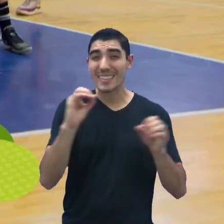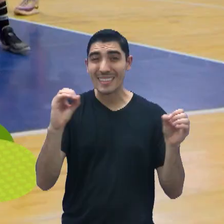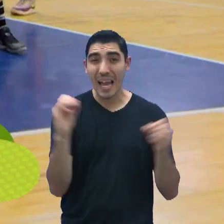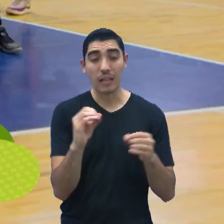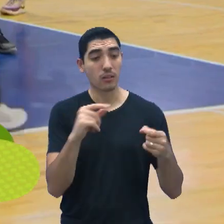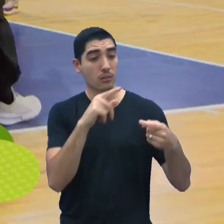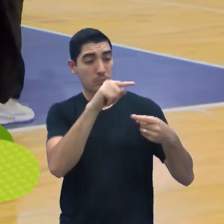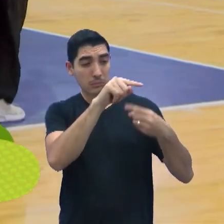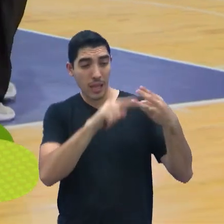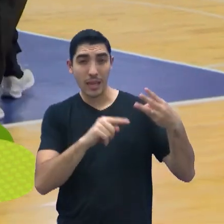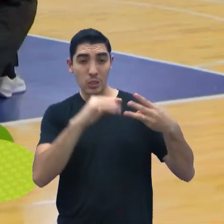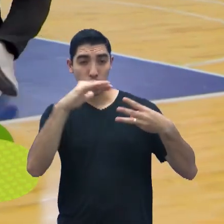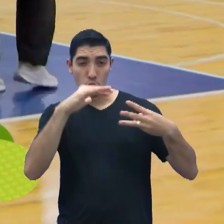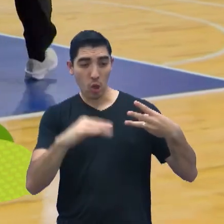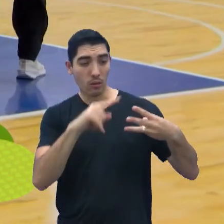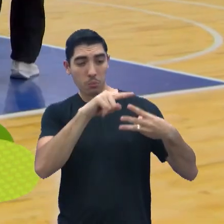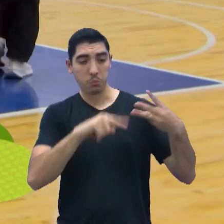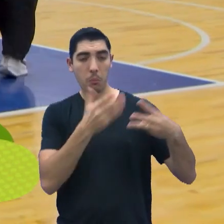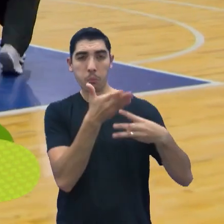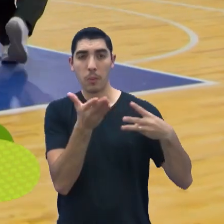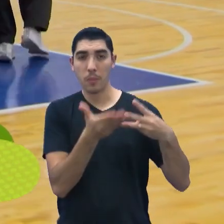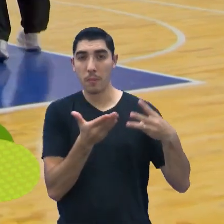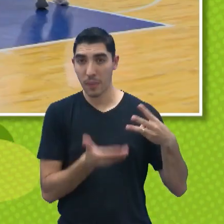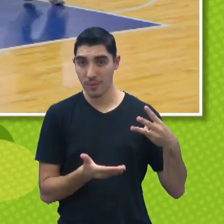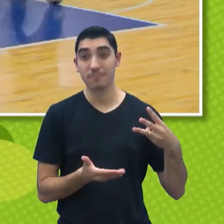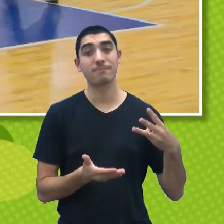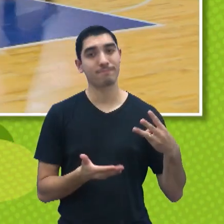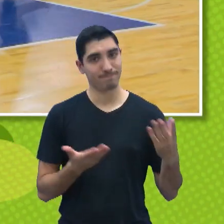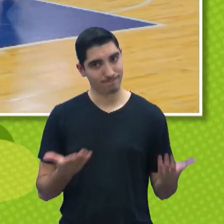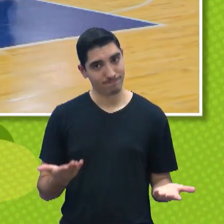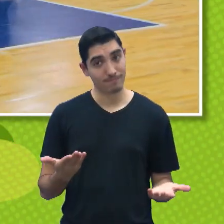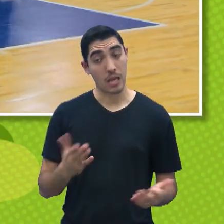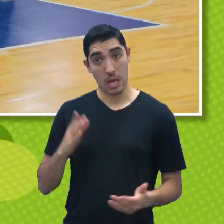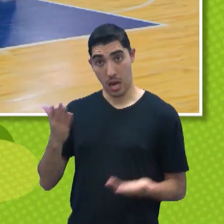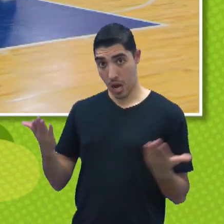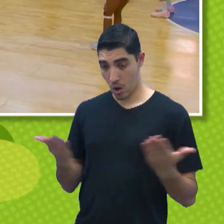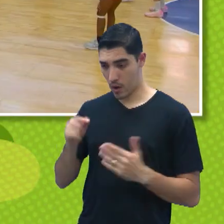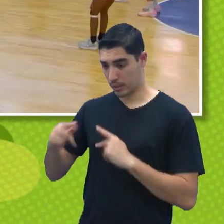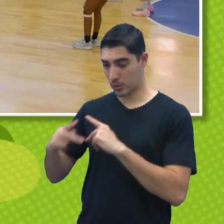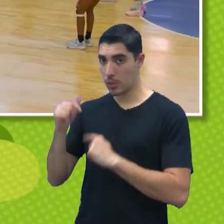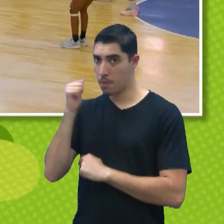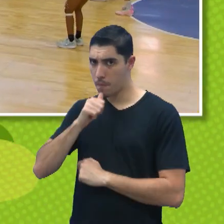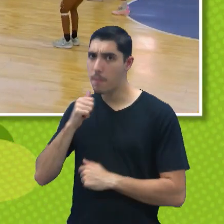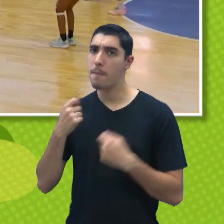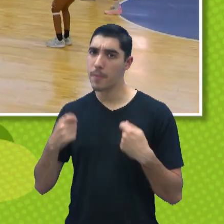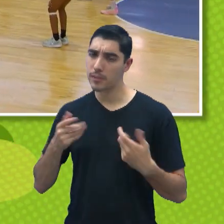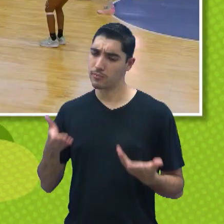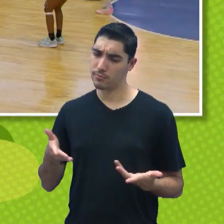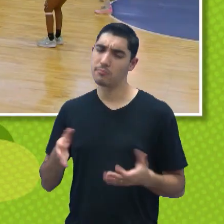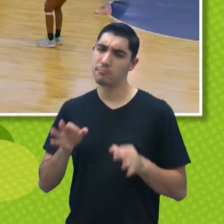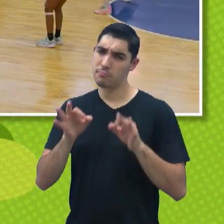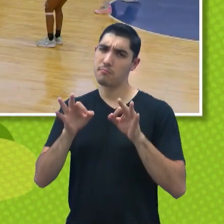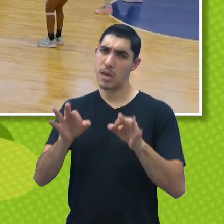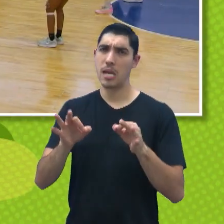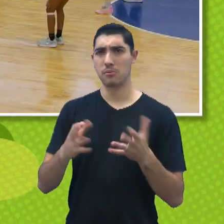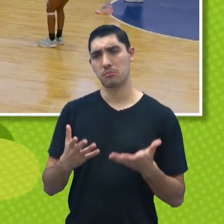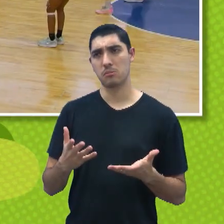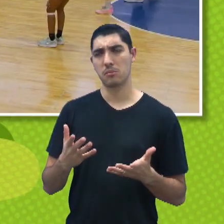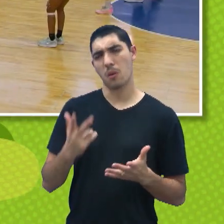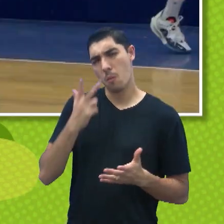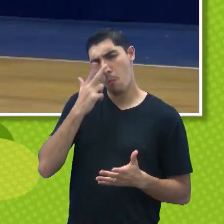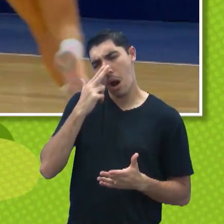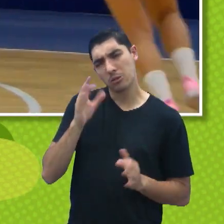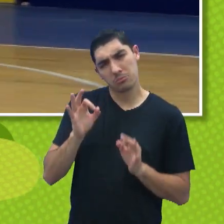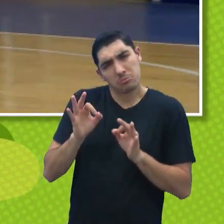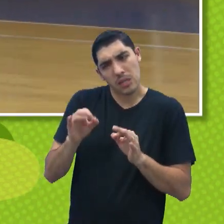derrotas seguidas neste Paulista. Jogo que o São José provavelmente, não vou dizer provavelmente, mas o São José acaba